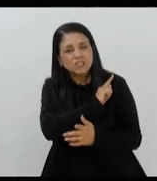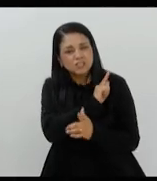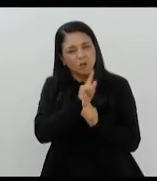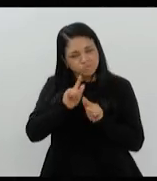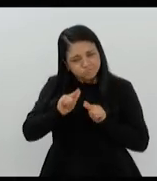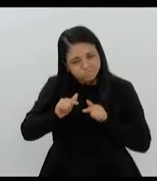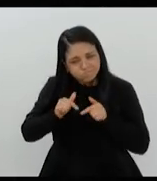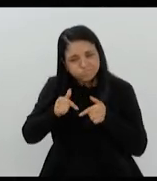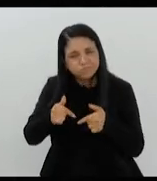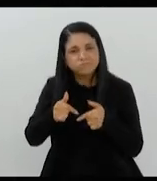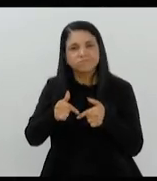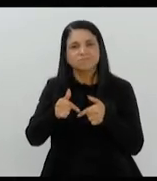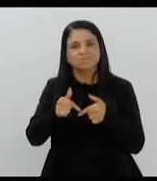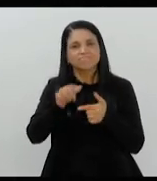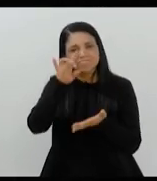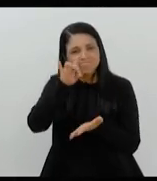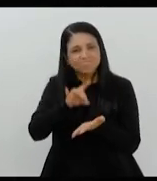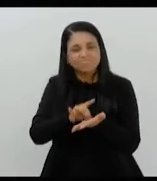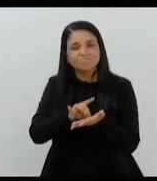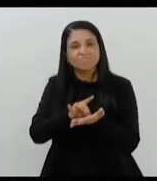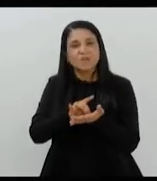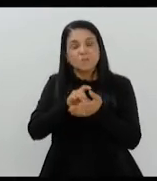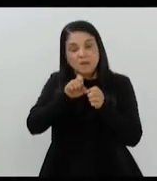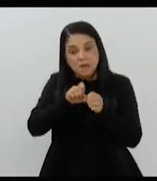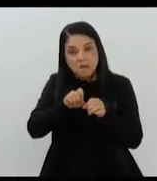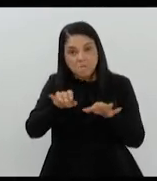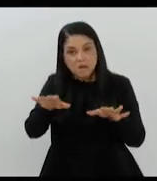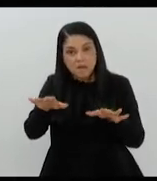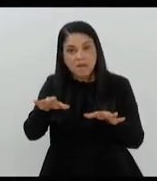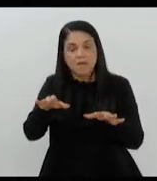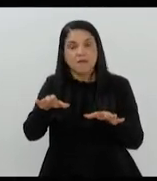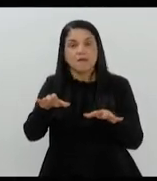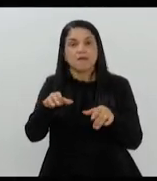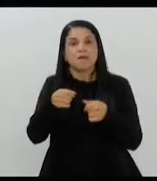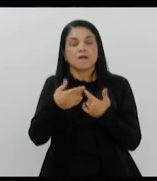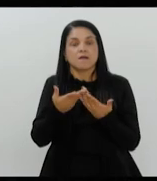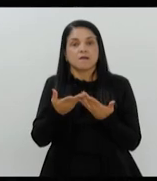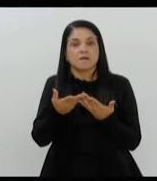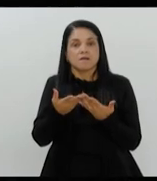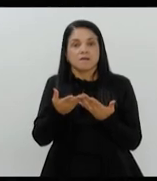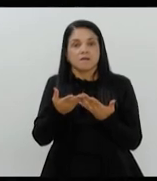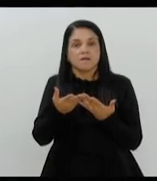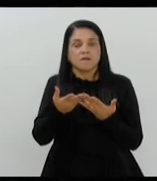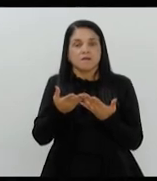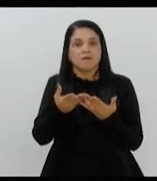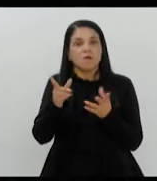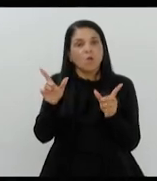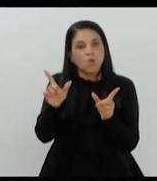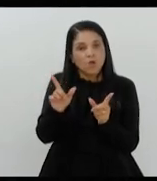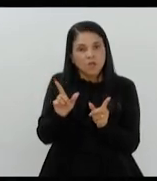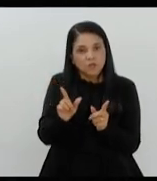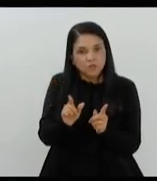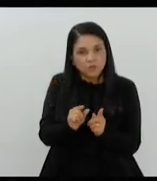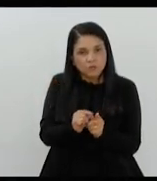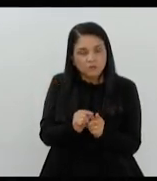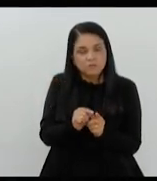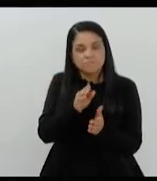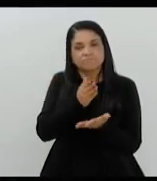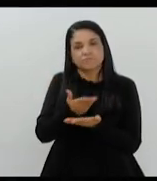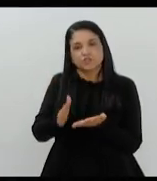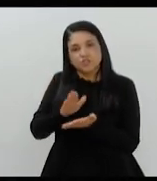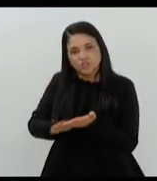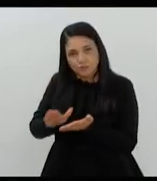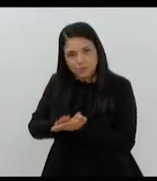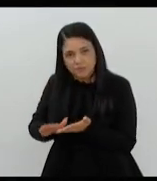quer seja para ampliar as receitas, quer seja para reduzir as